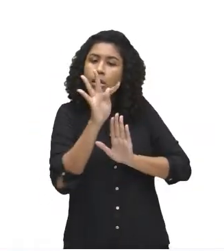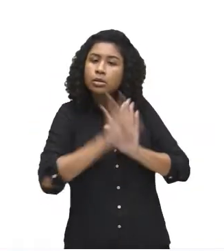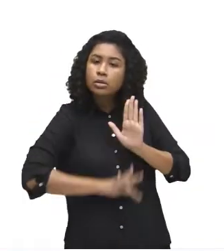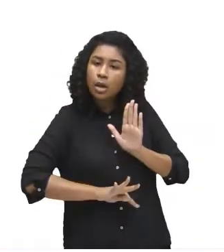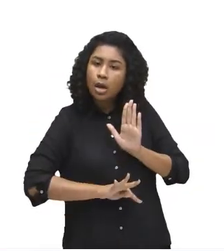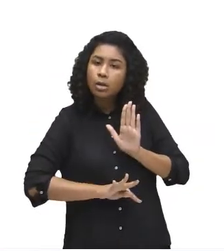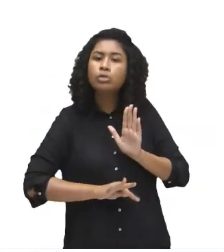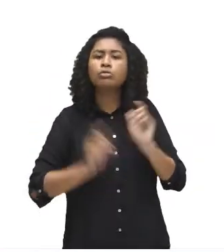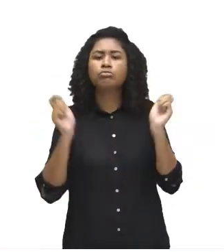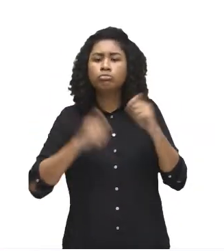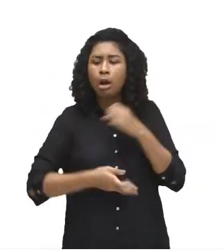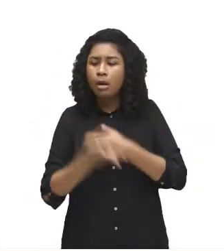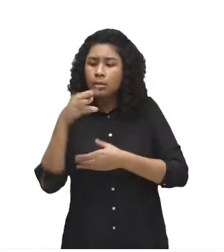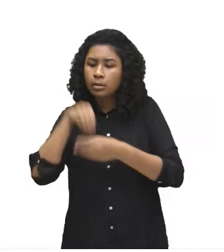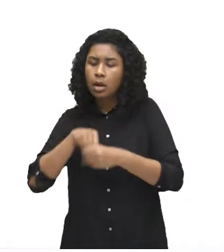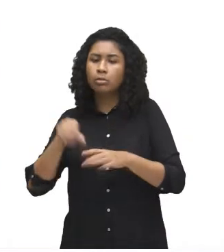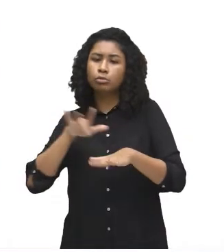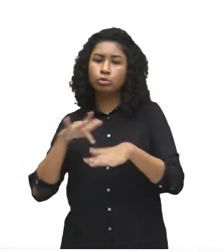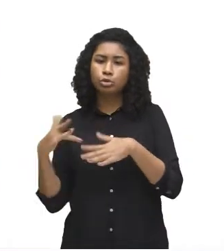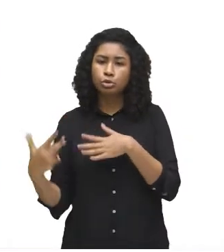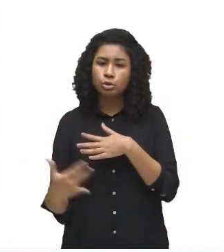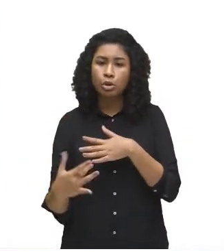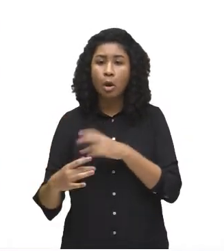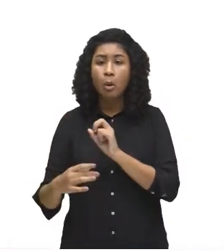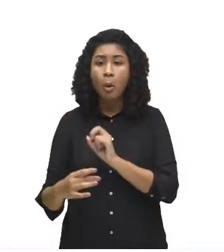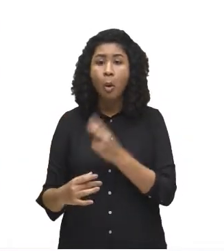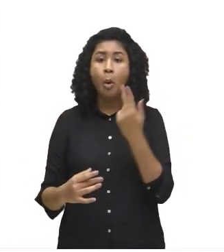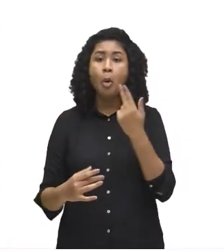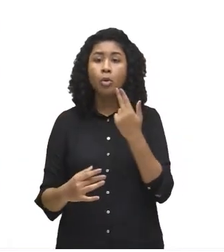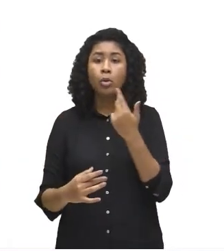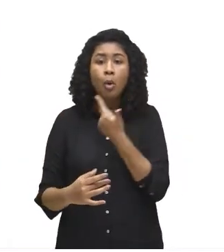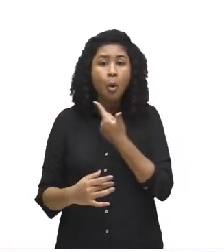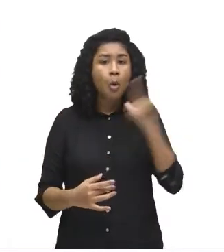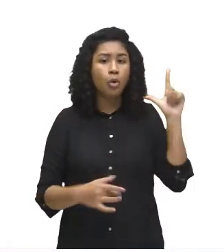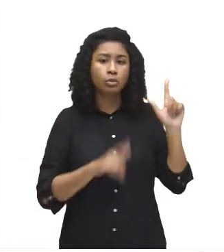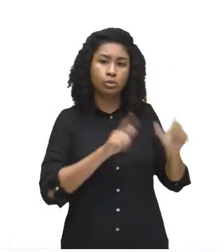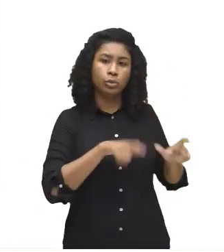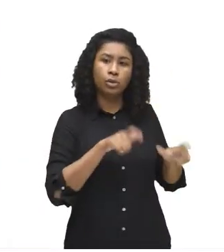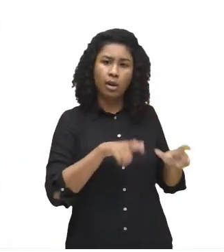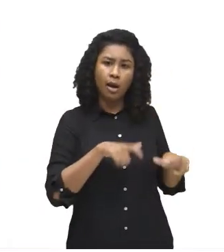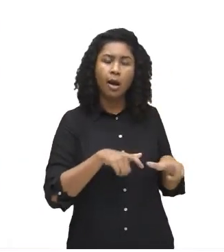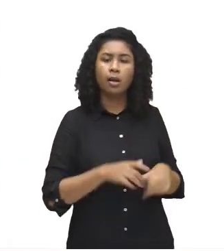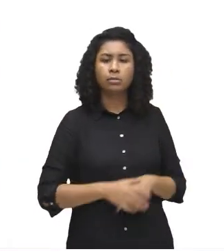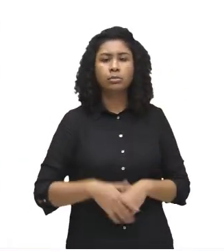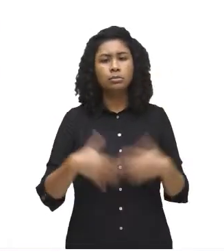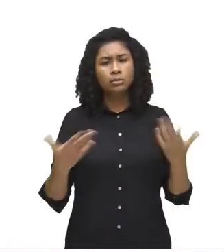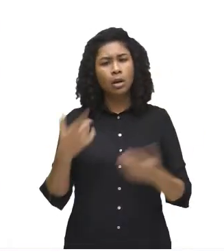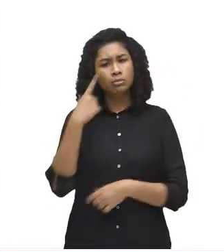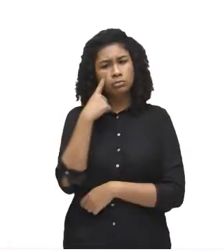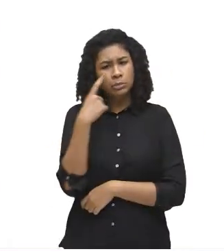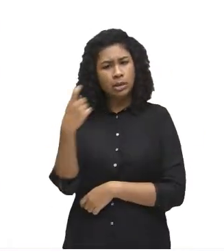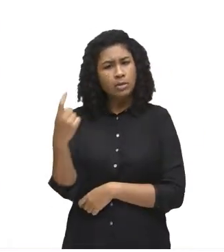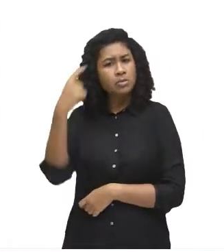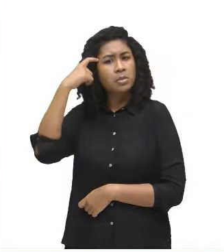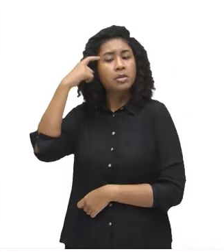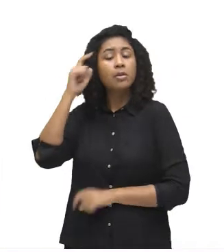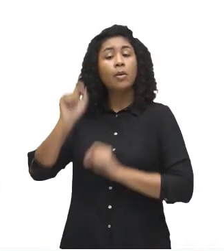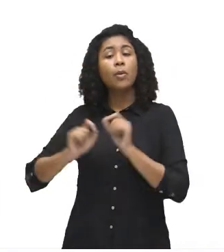rede social, seja em outro espaço. Aqui é interessante pensar que nós, olha aqui,